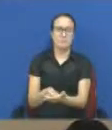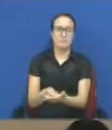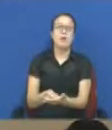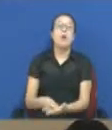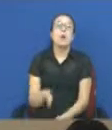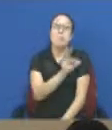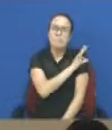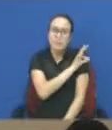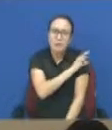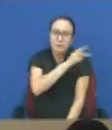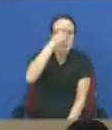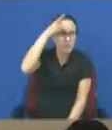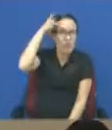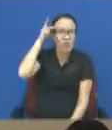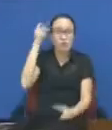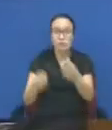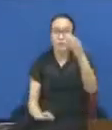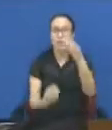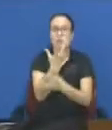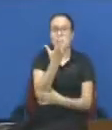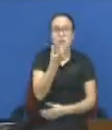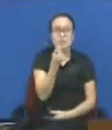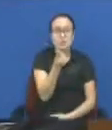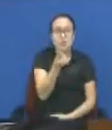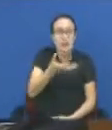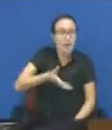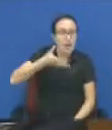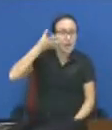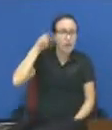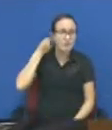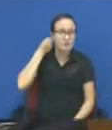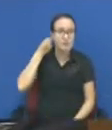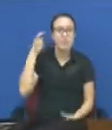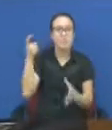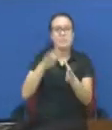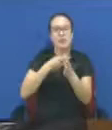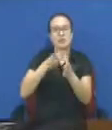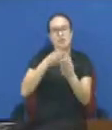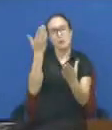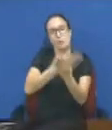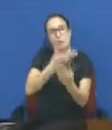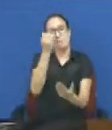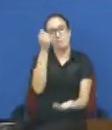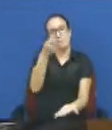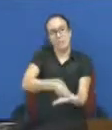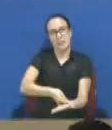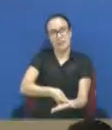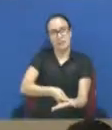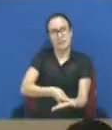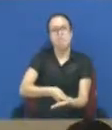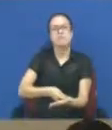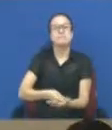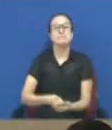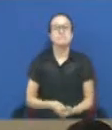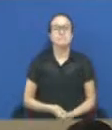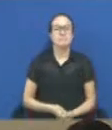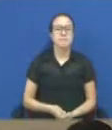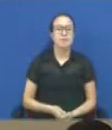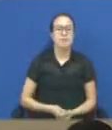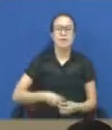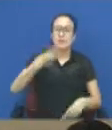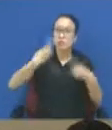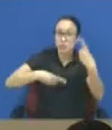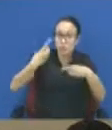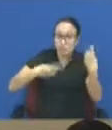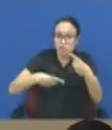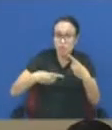contém emendas e os pareceres das comissões são favoráveis. Está em discussão o projeto de lei 223 de